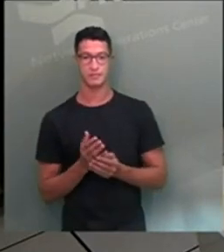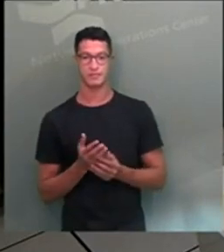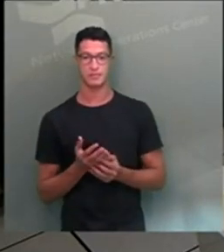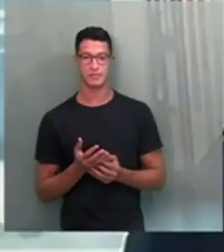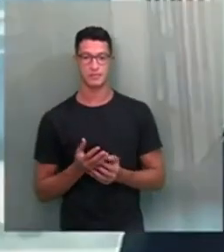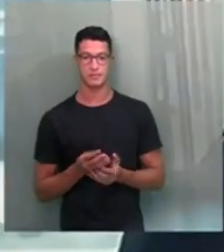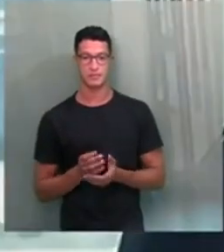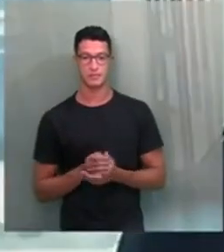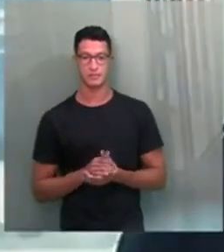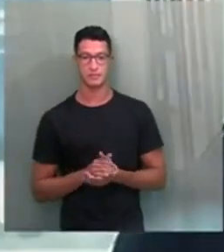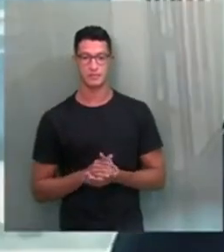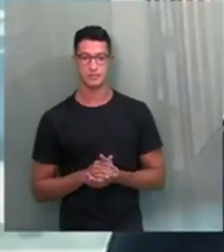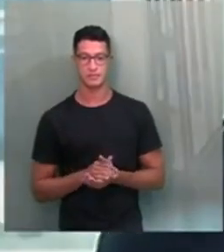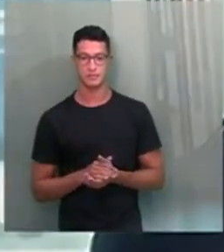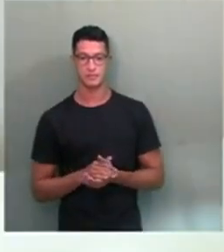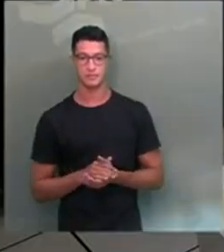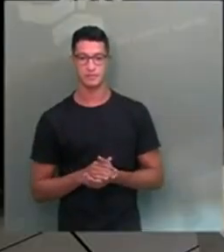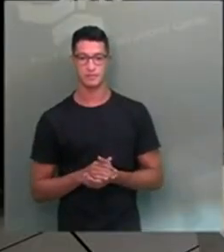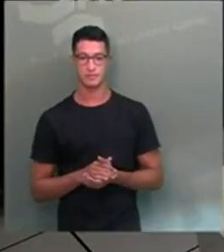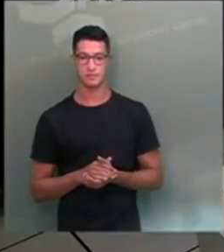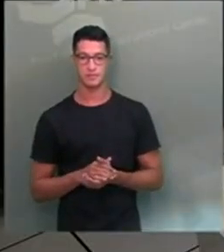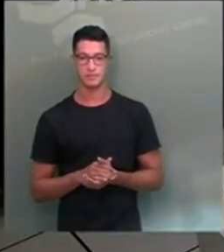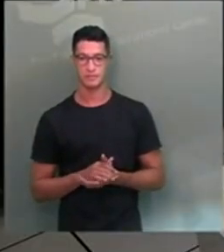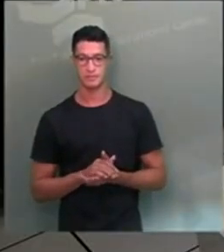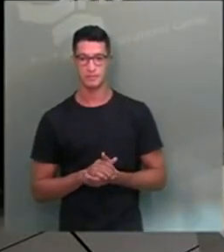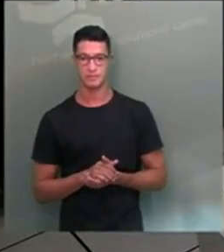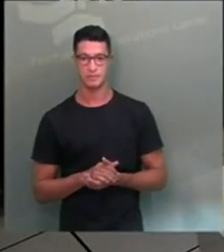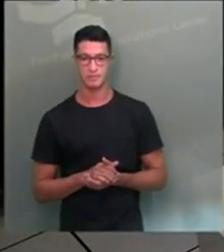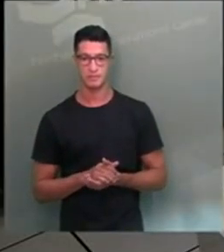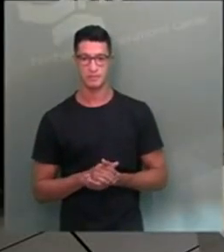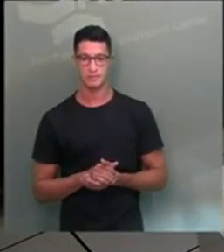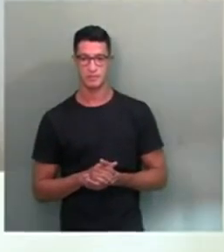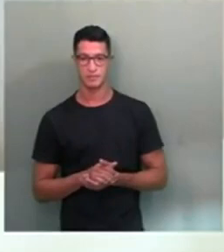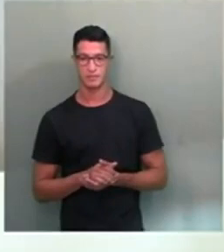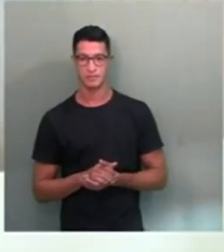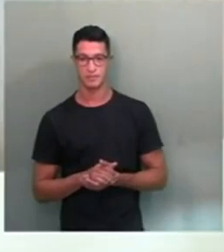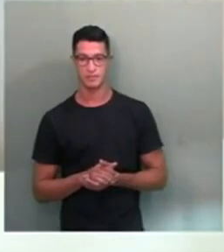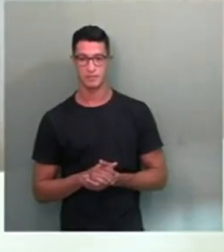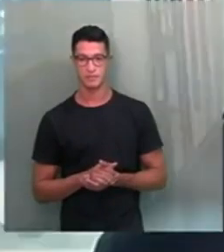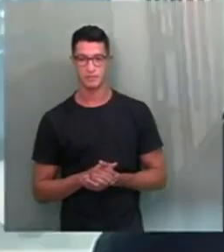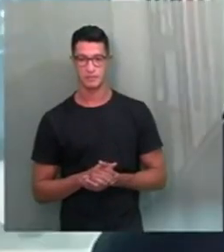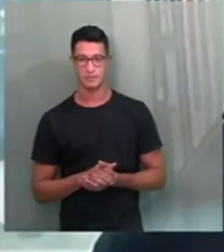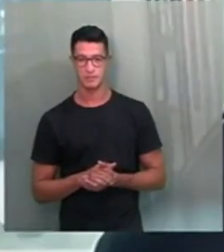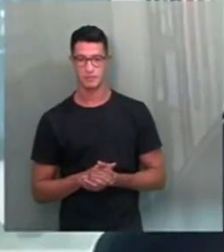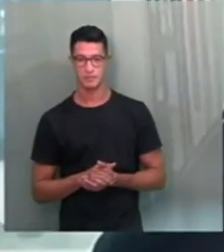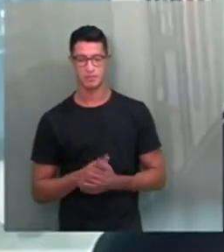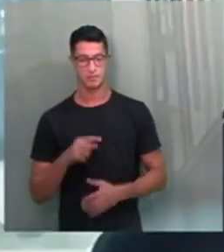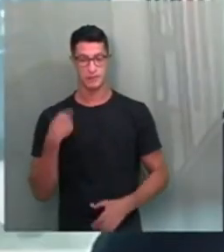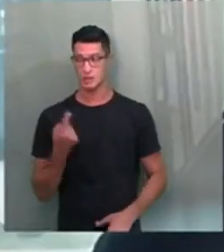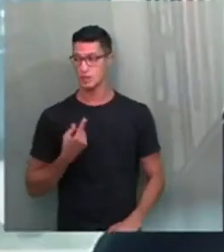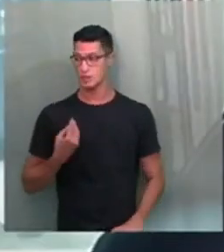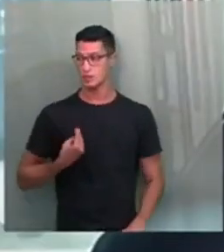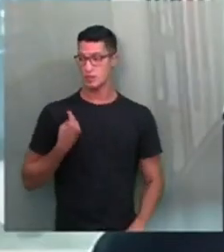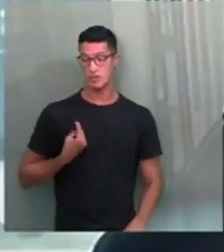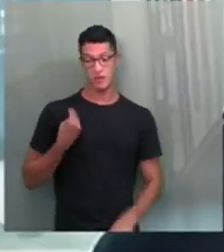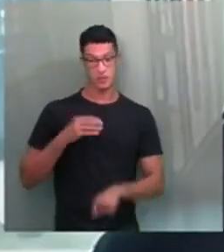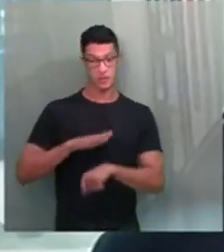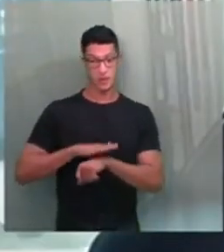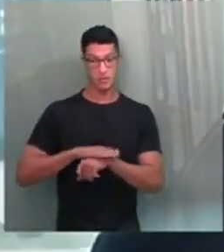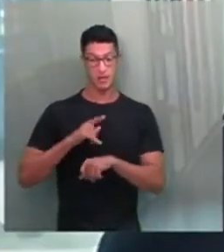Não sei se estou sendo ouvido. Sim, estamos. Nós vivemos num tempo onde há muita